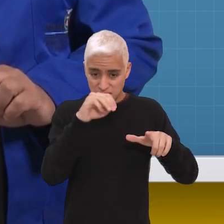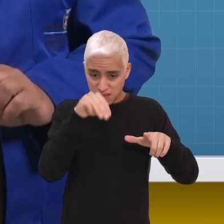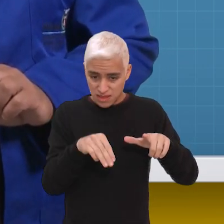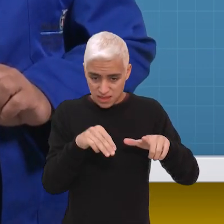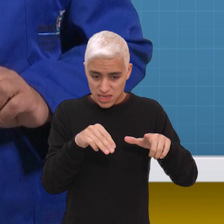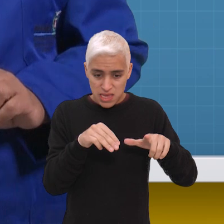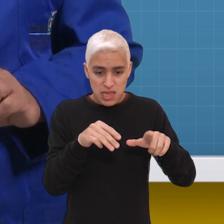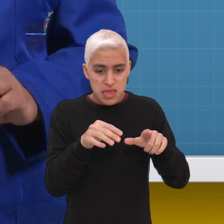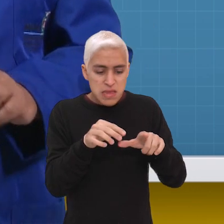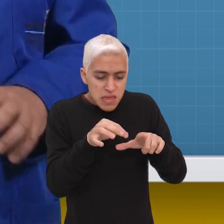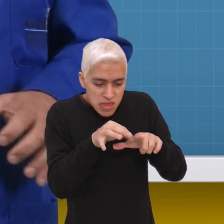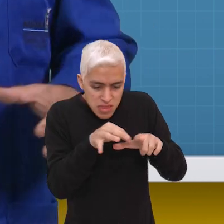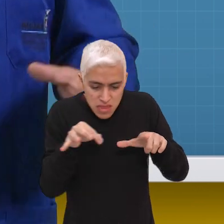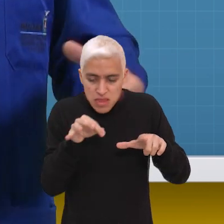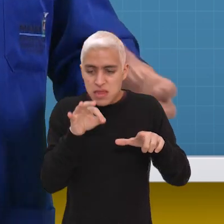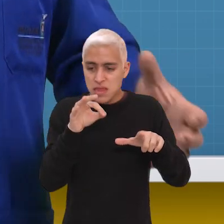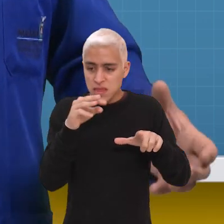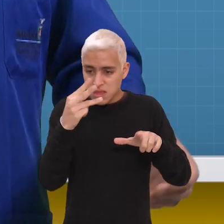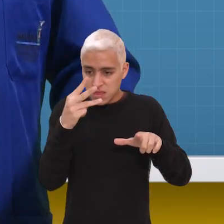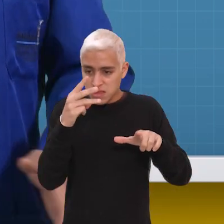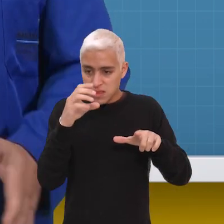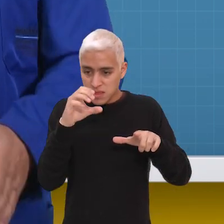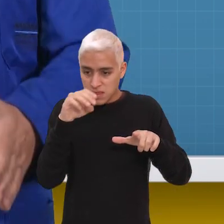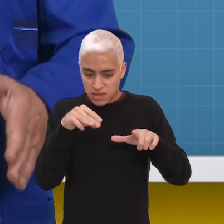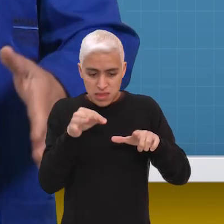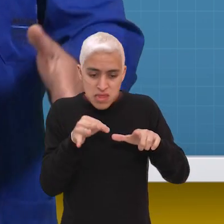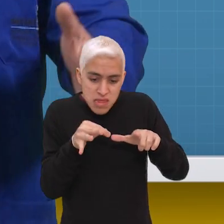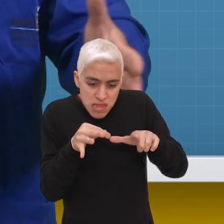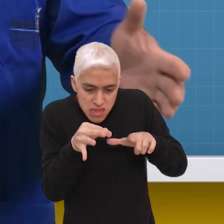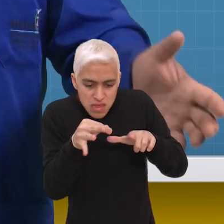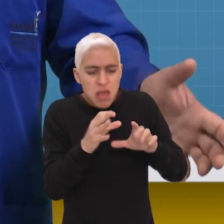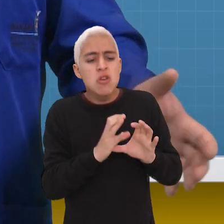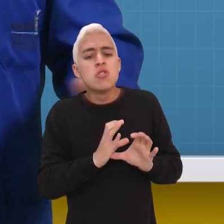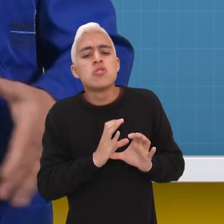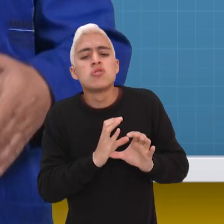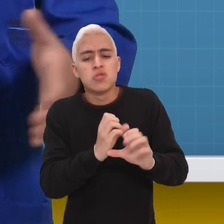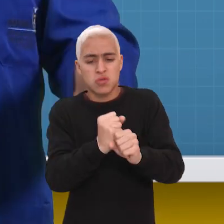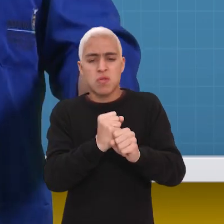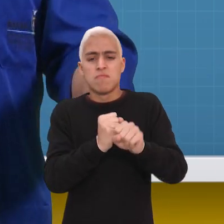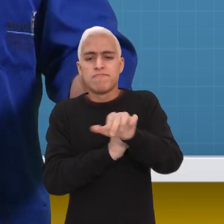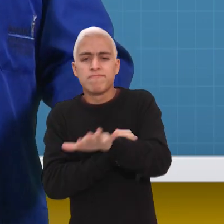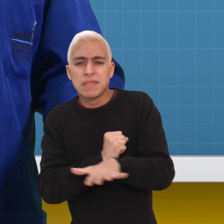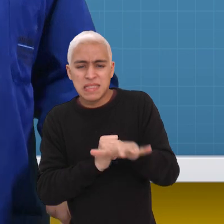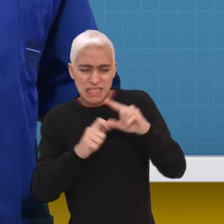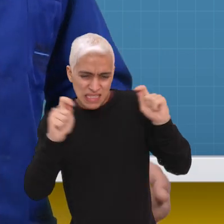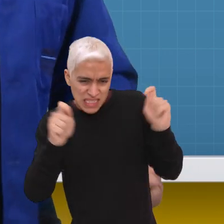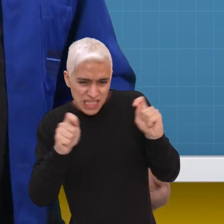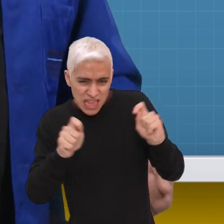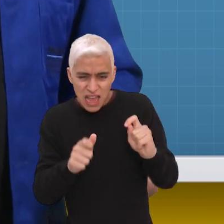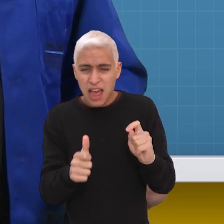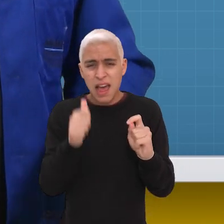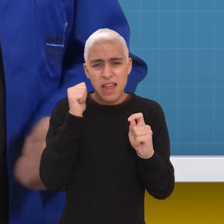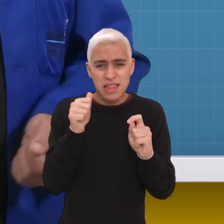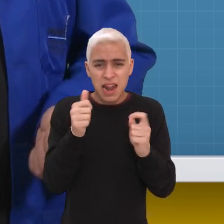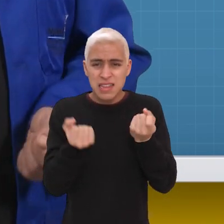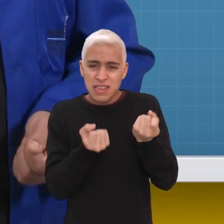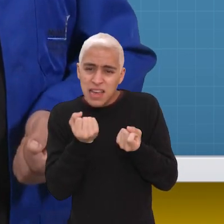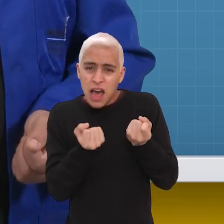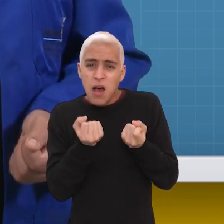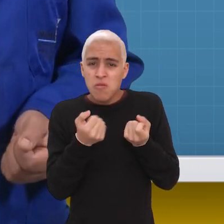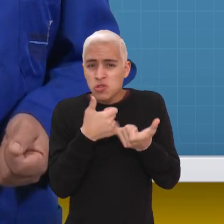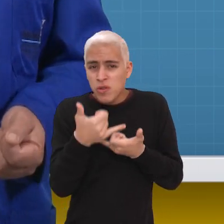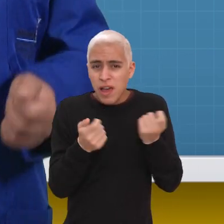centímetros? Que tamanho ele teria? Quanto seria este tamanho do tabuleiro? Será que caberia no banco de trás para eles